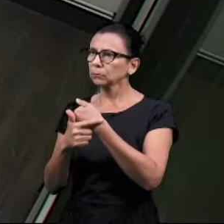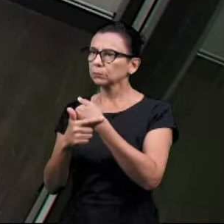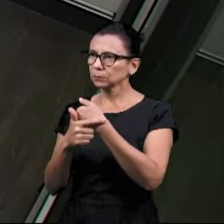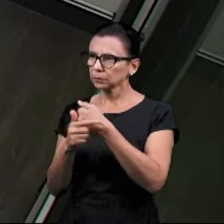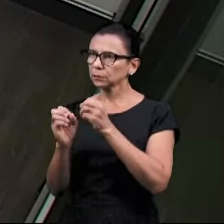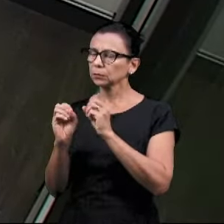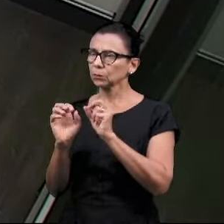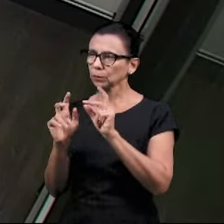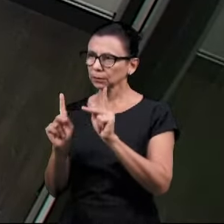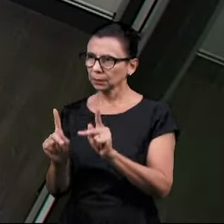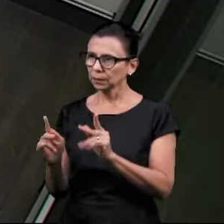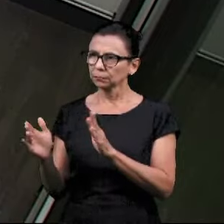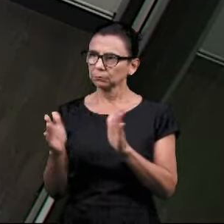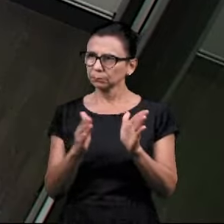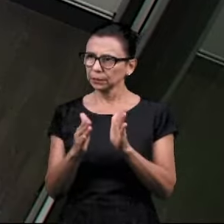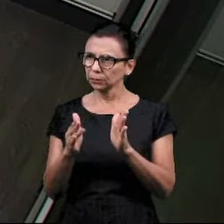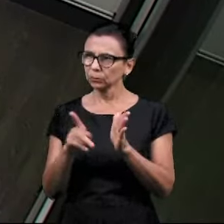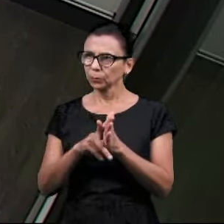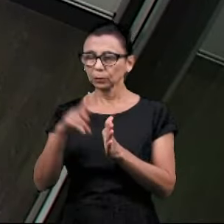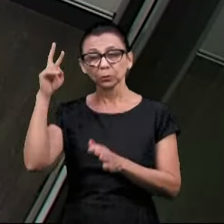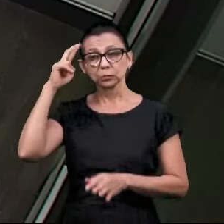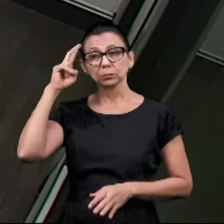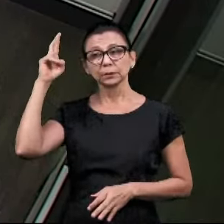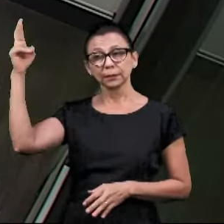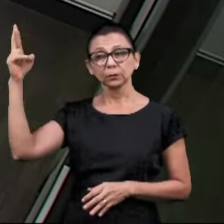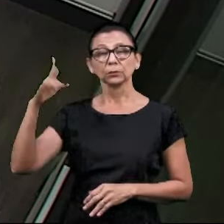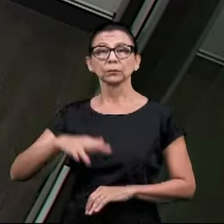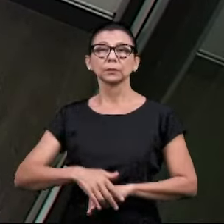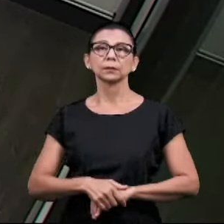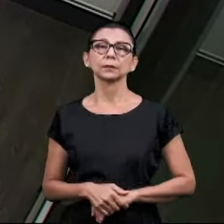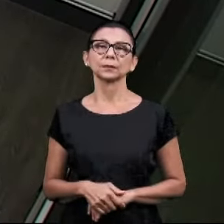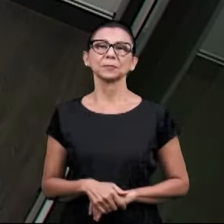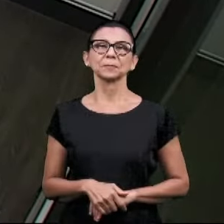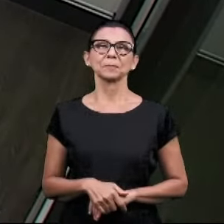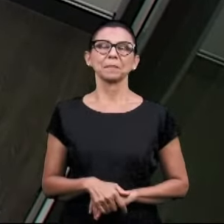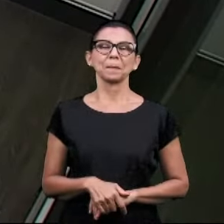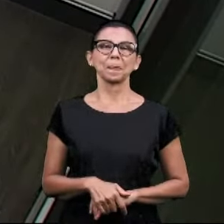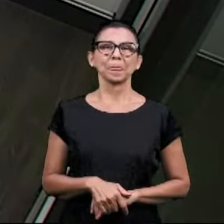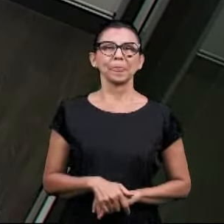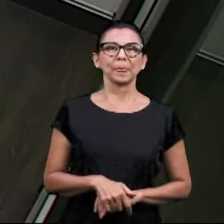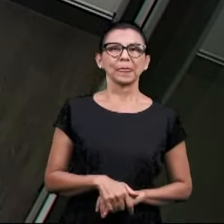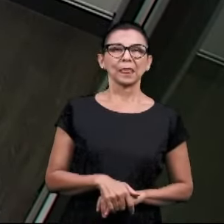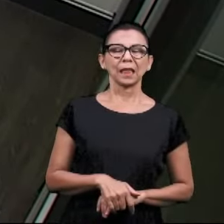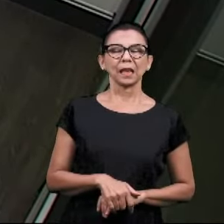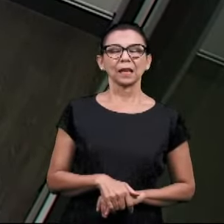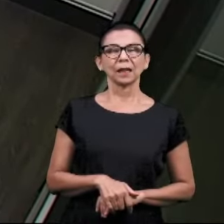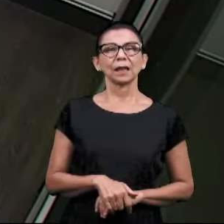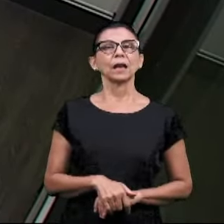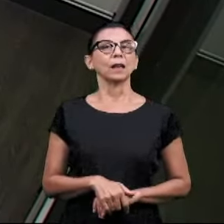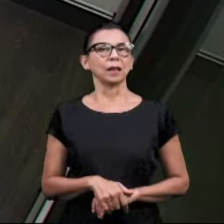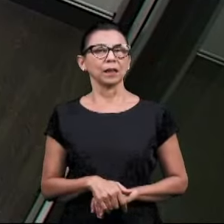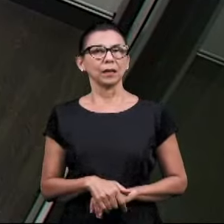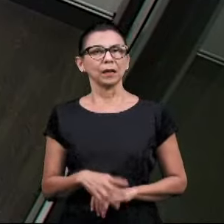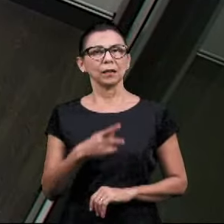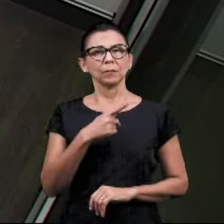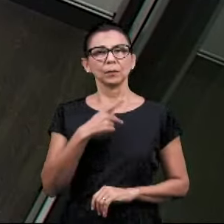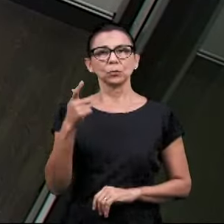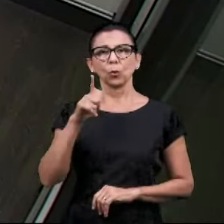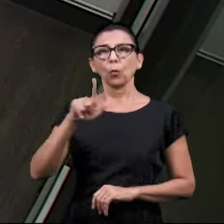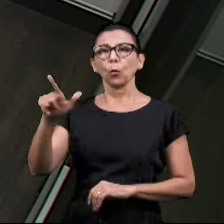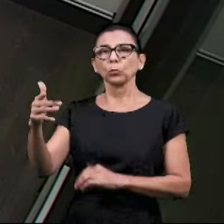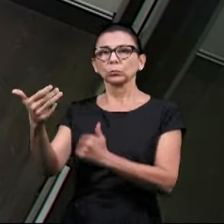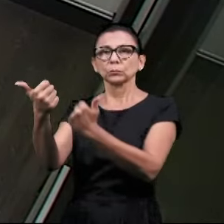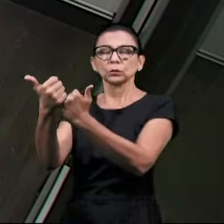pastor vai para lá, e a obra, ela não para, né, pastor? Não para, é contínuo, né? O processo da salvação, ele é